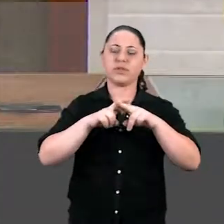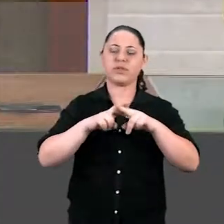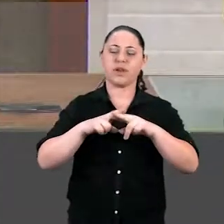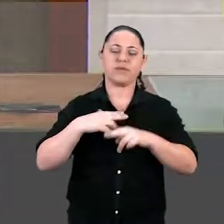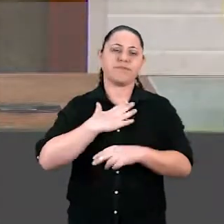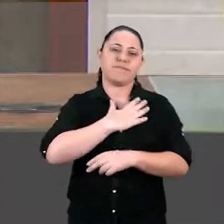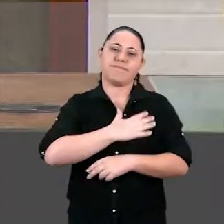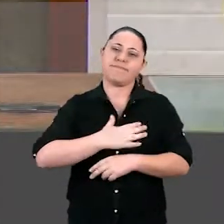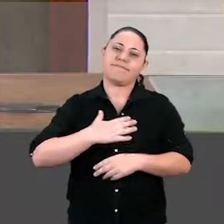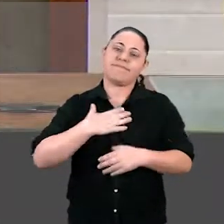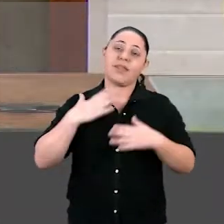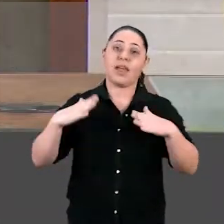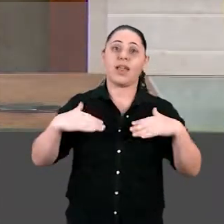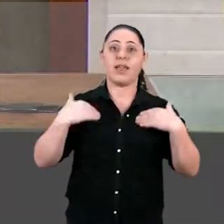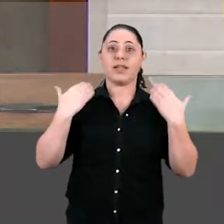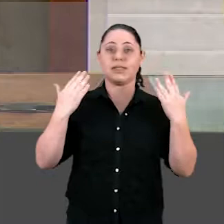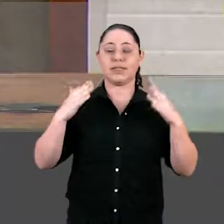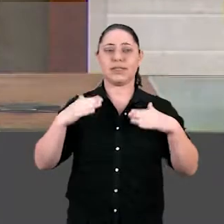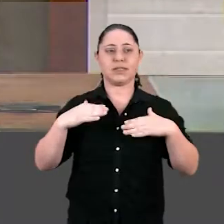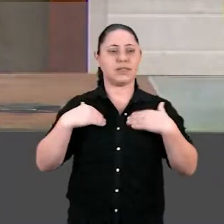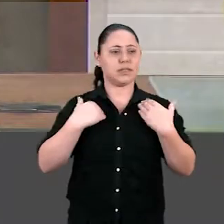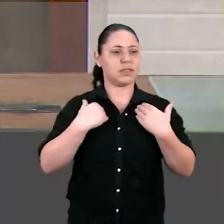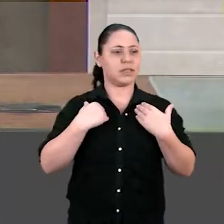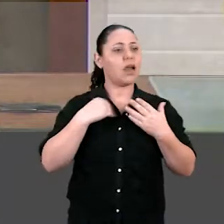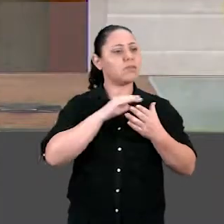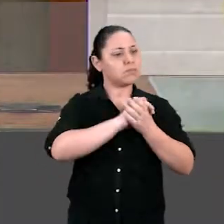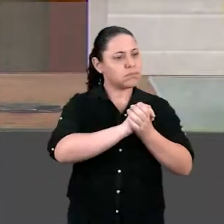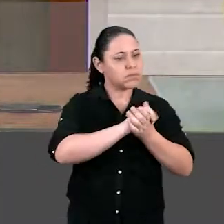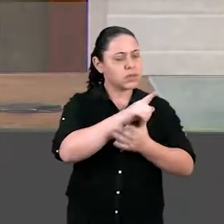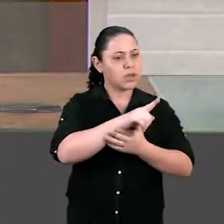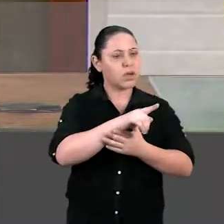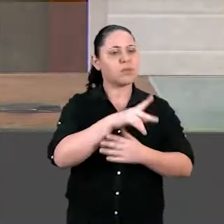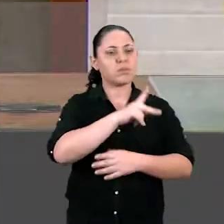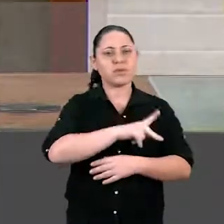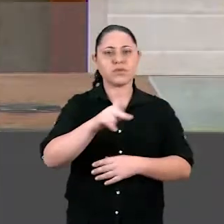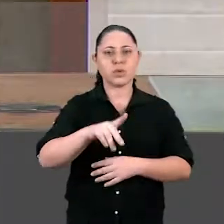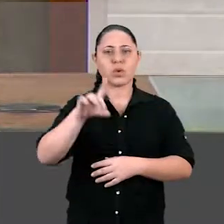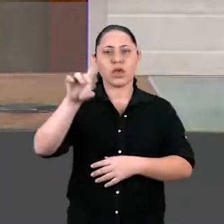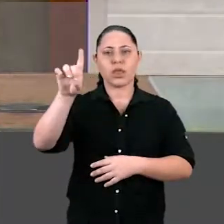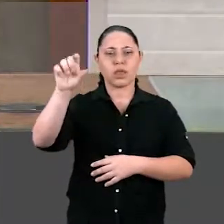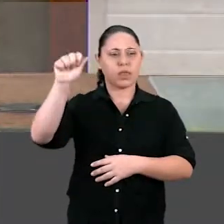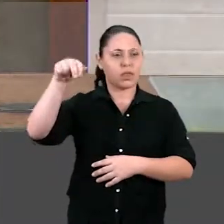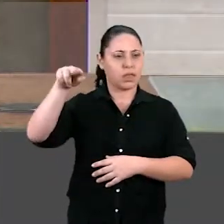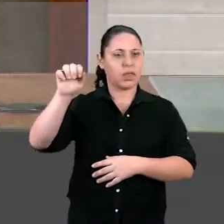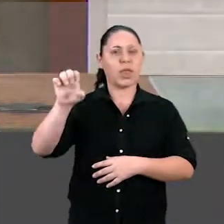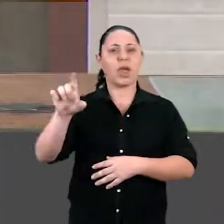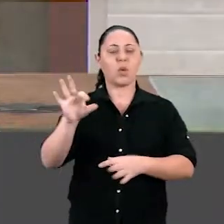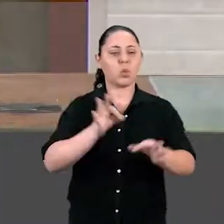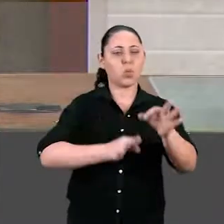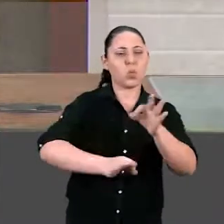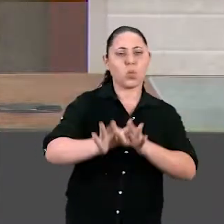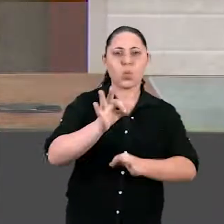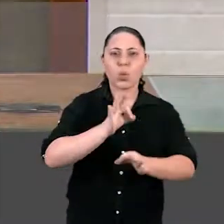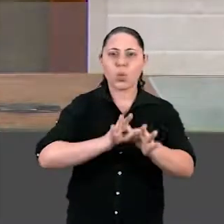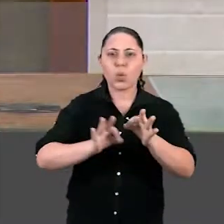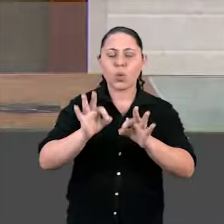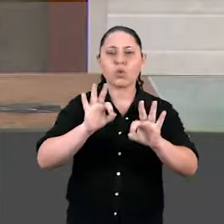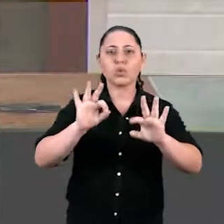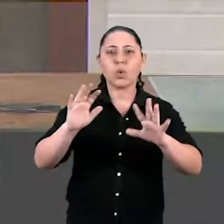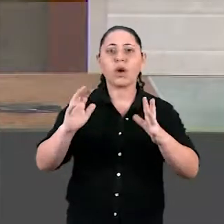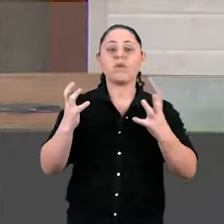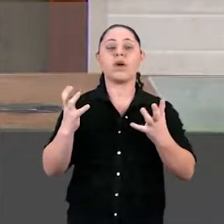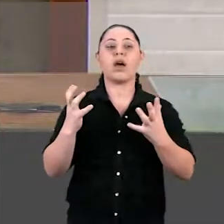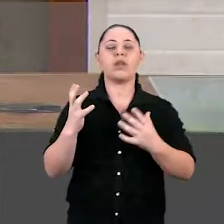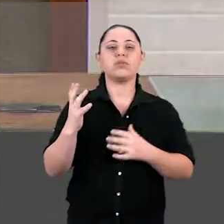cumprimento o meu queridíssimo professor Daniel, que organizou todo esse evento,